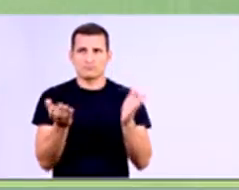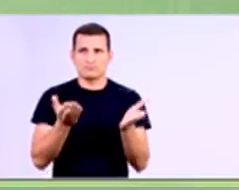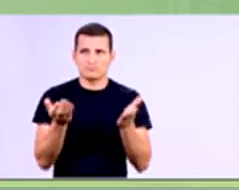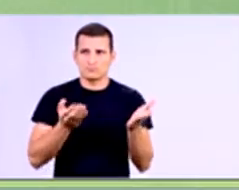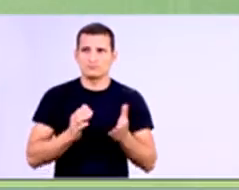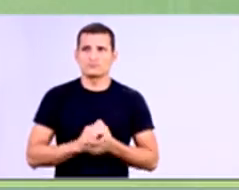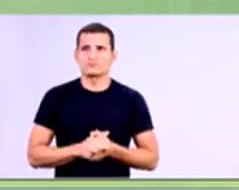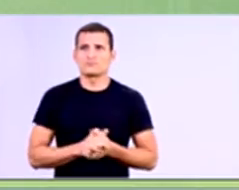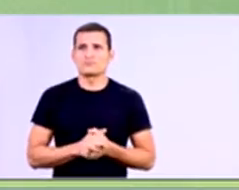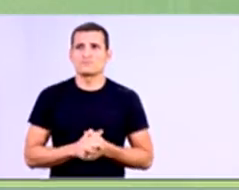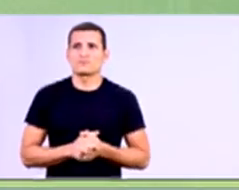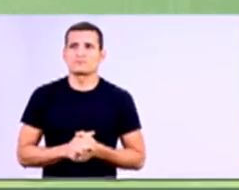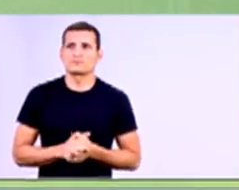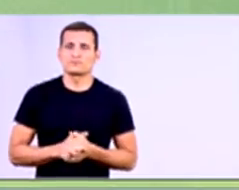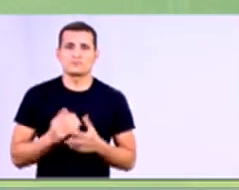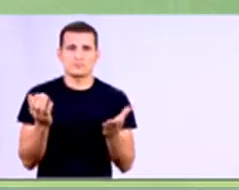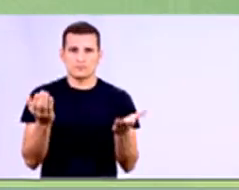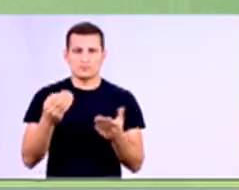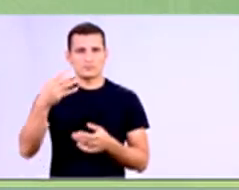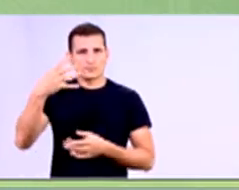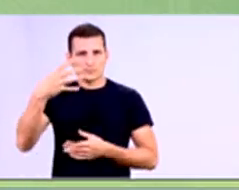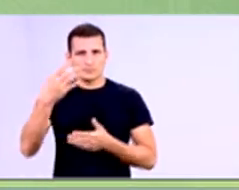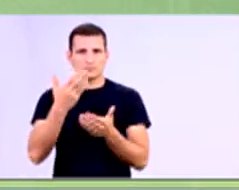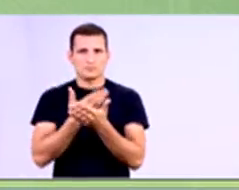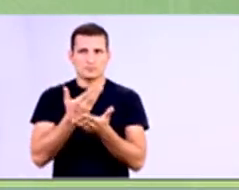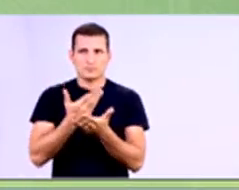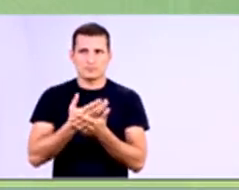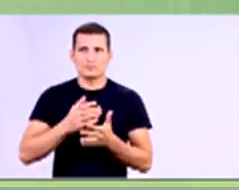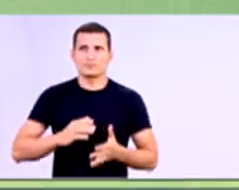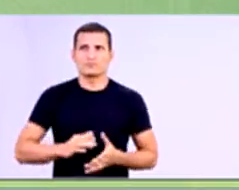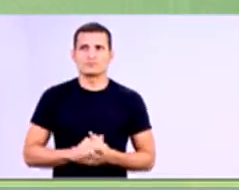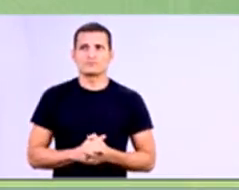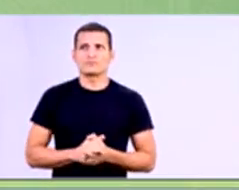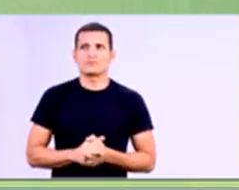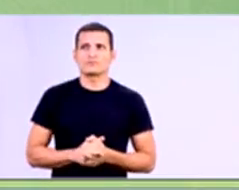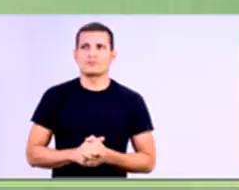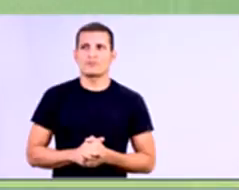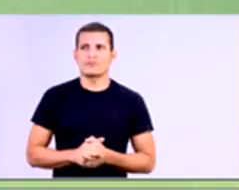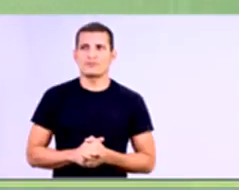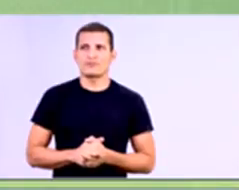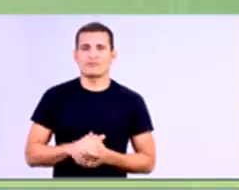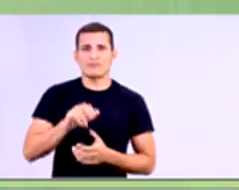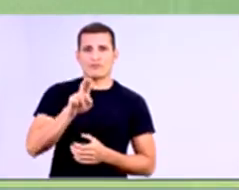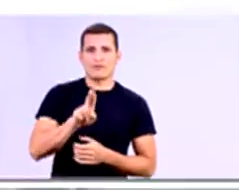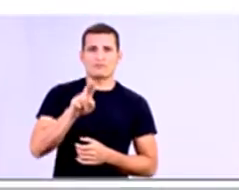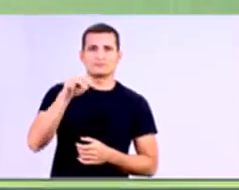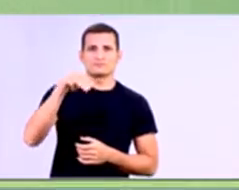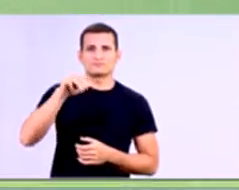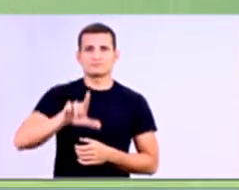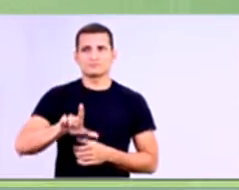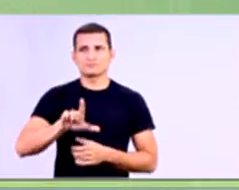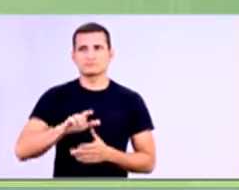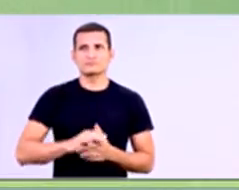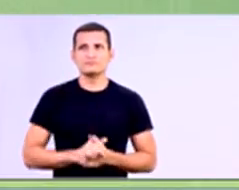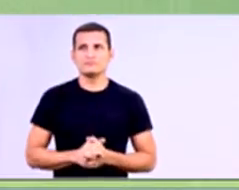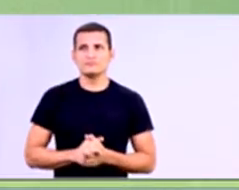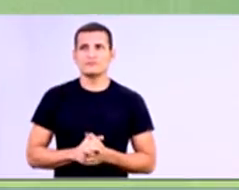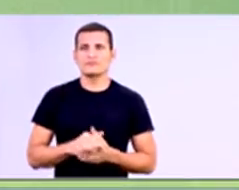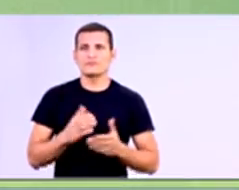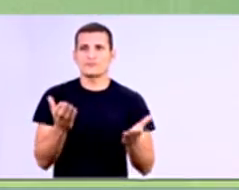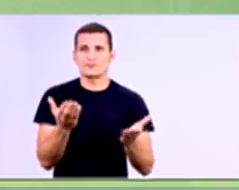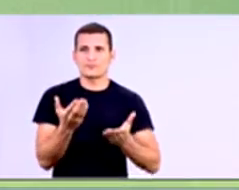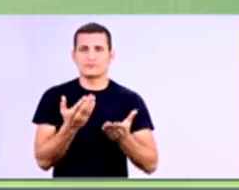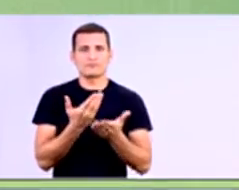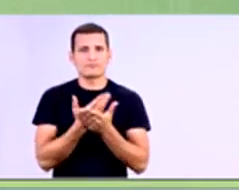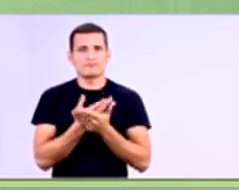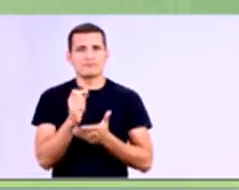hoje aí a nossa quarta aula de UML. O que nós vamos